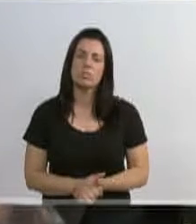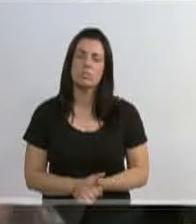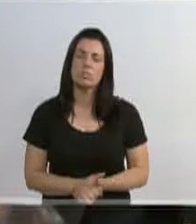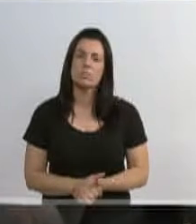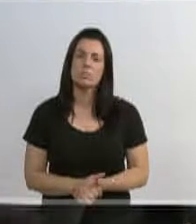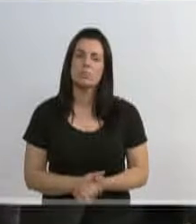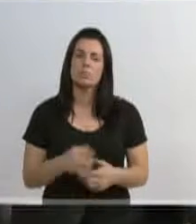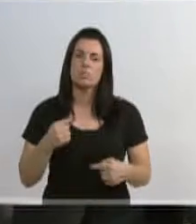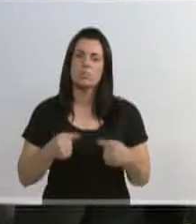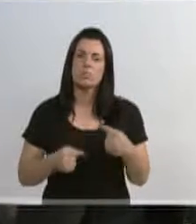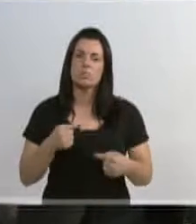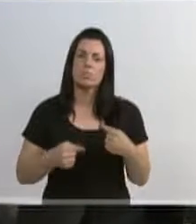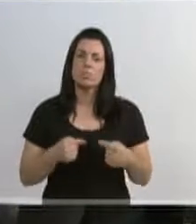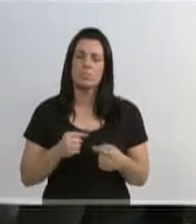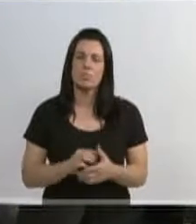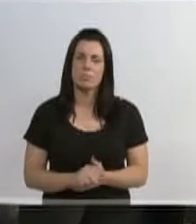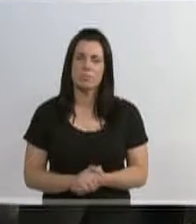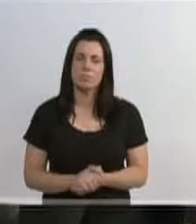Em discussão?